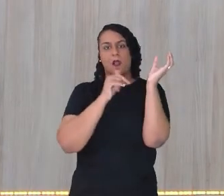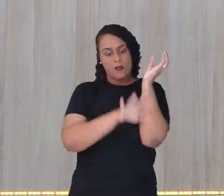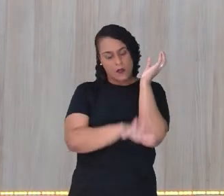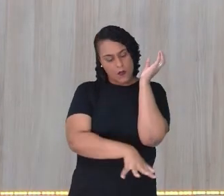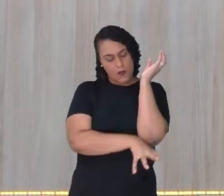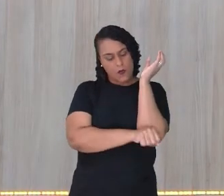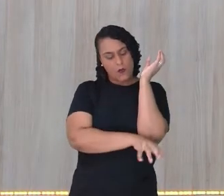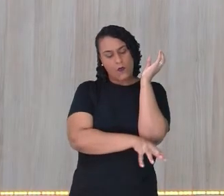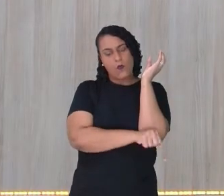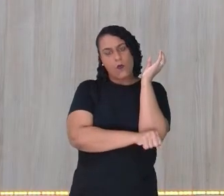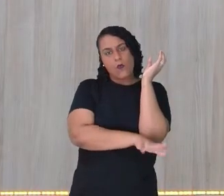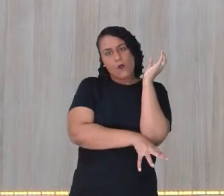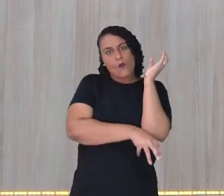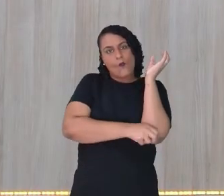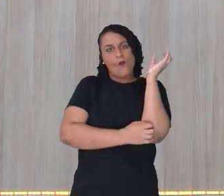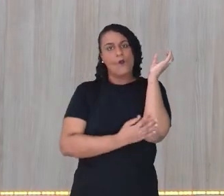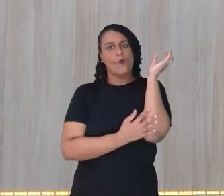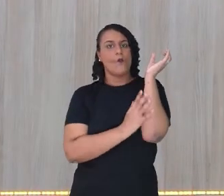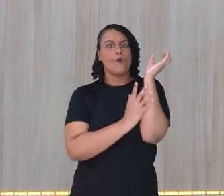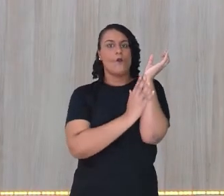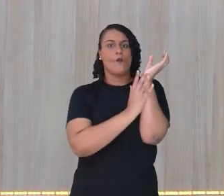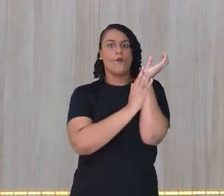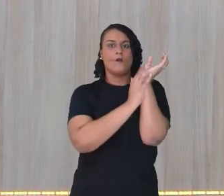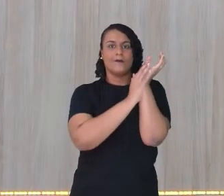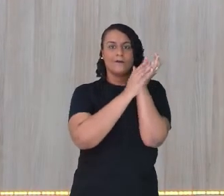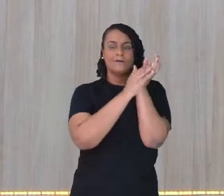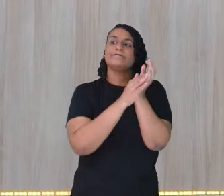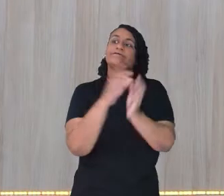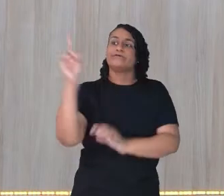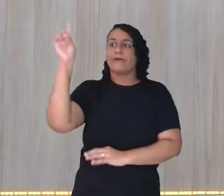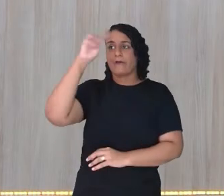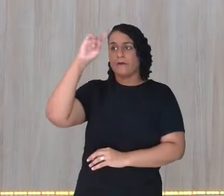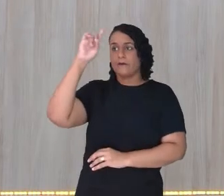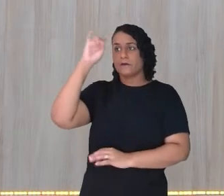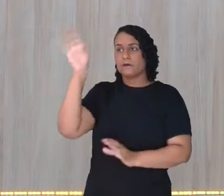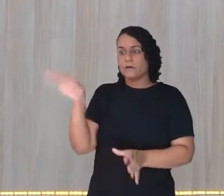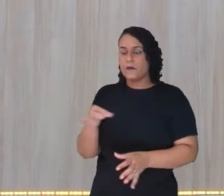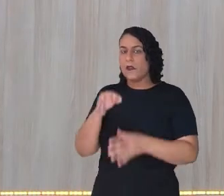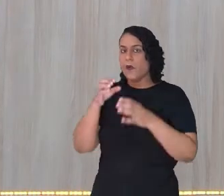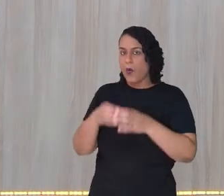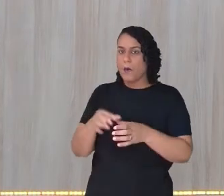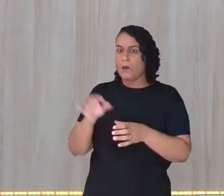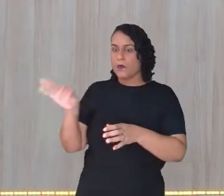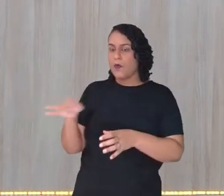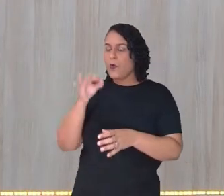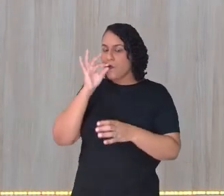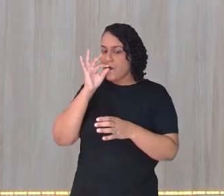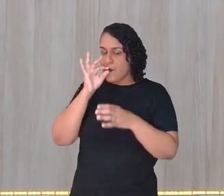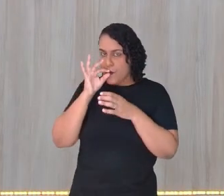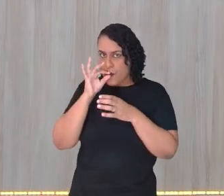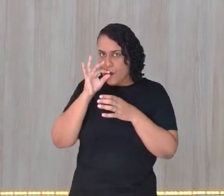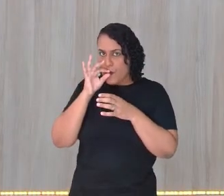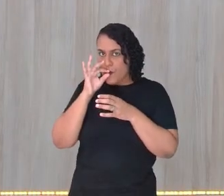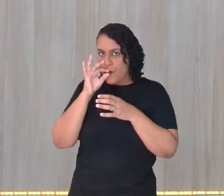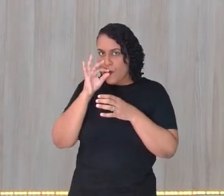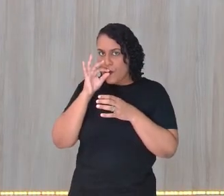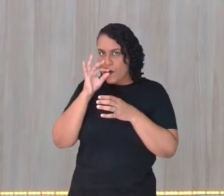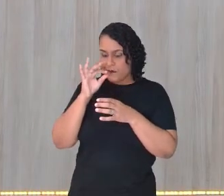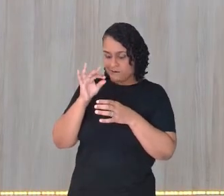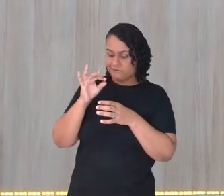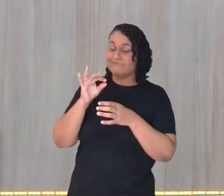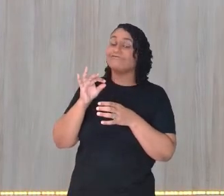à capilaridade. E no dia a dia a gente vê no canudo, quando a gente coloca o canudo no copo, a gente vê que a parte do canudo vai ficar mais alta